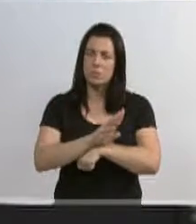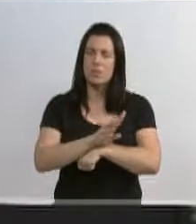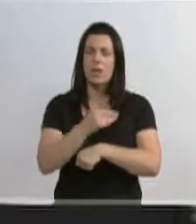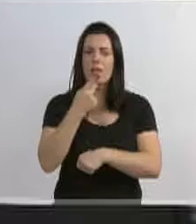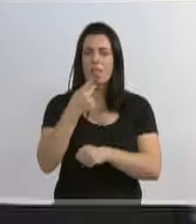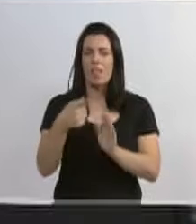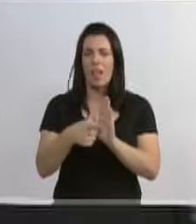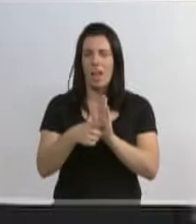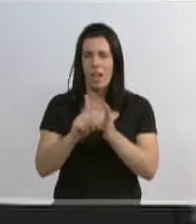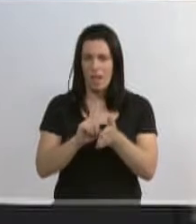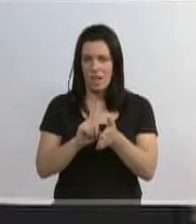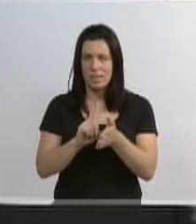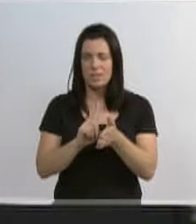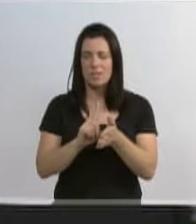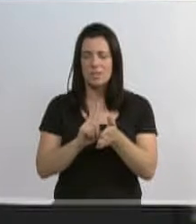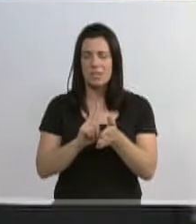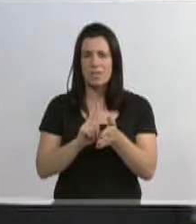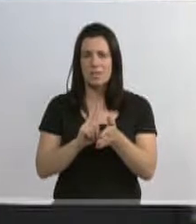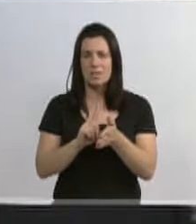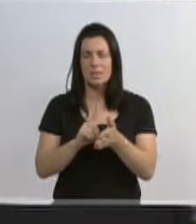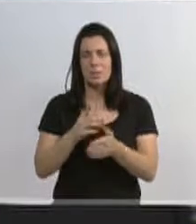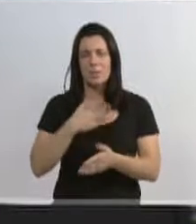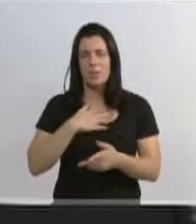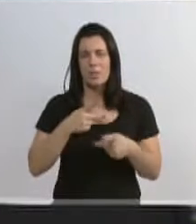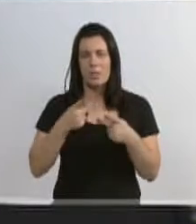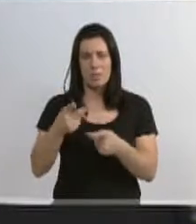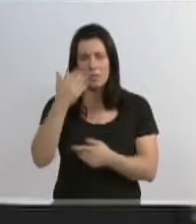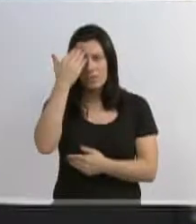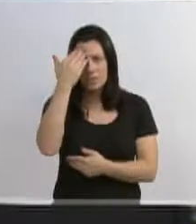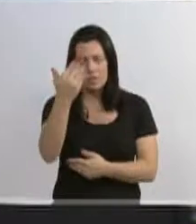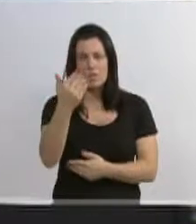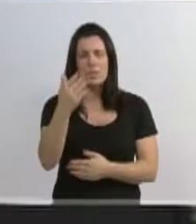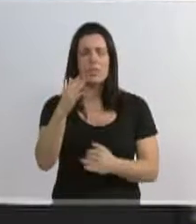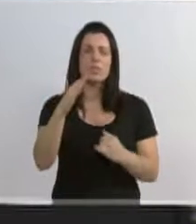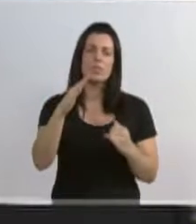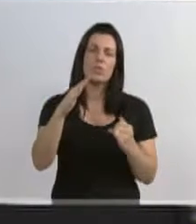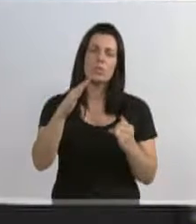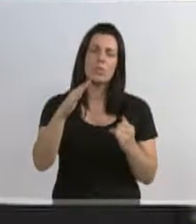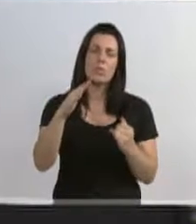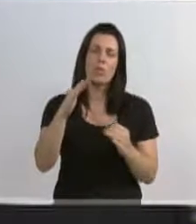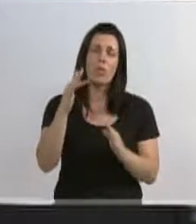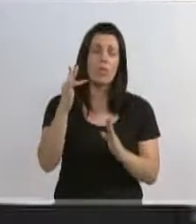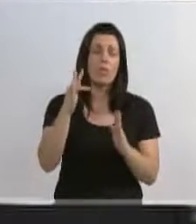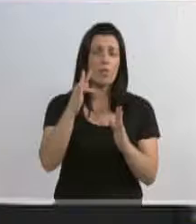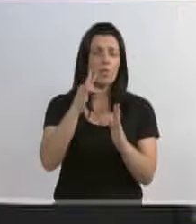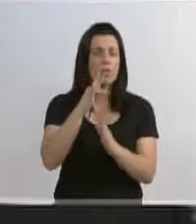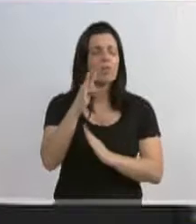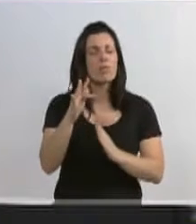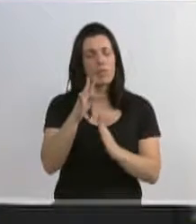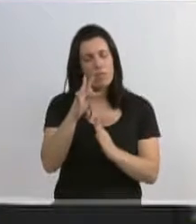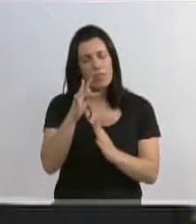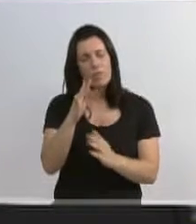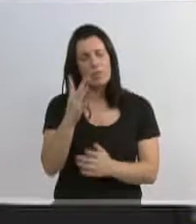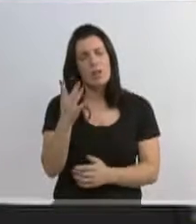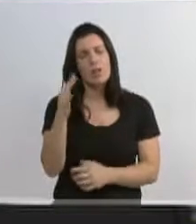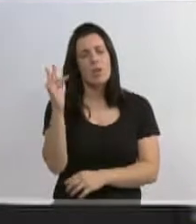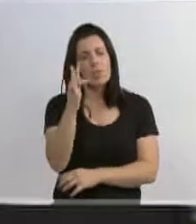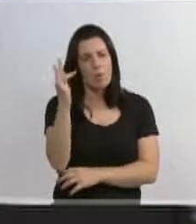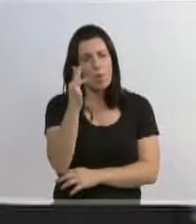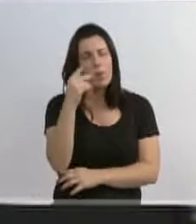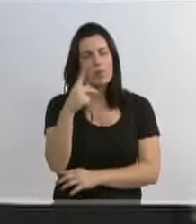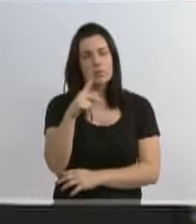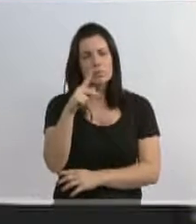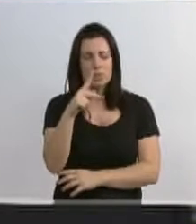antecipar ao convite. Agradeço de forma formal aqui a sua gentileza e compreensão. E também comunico aos